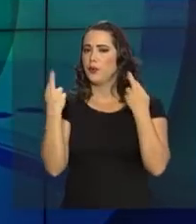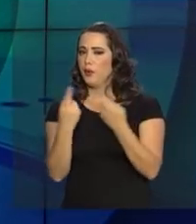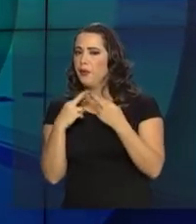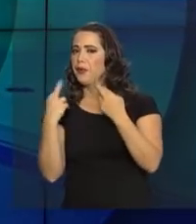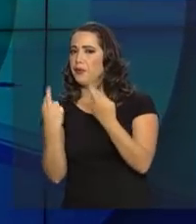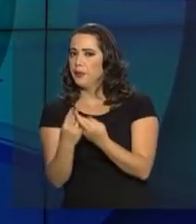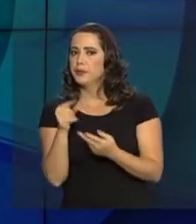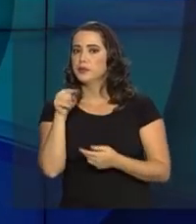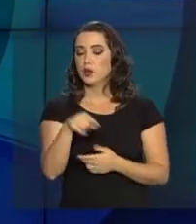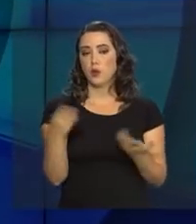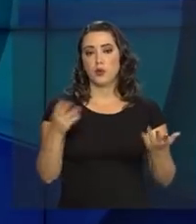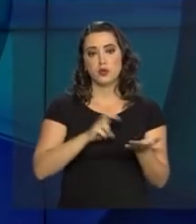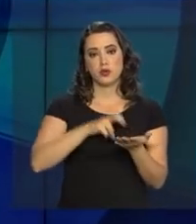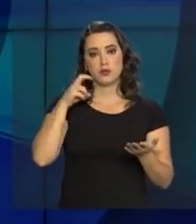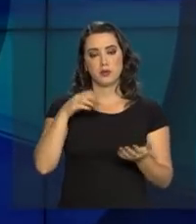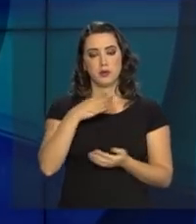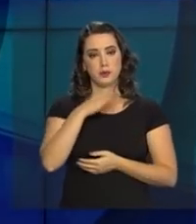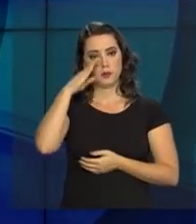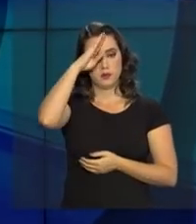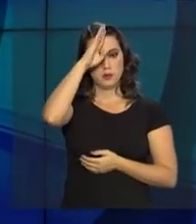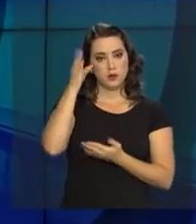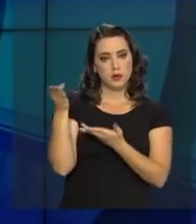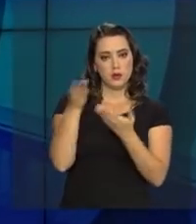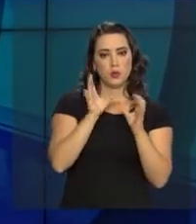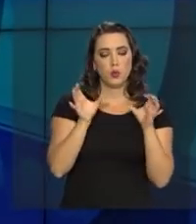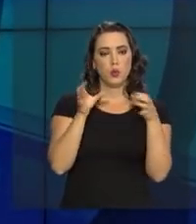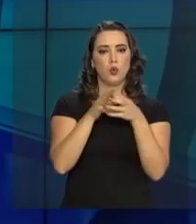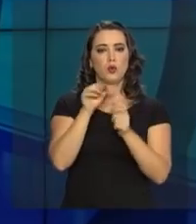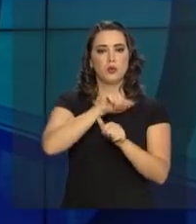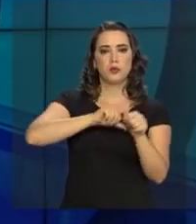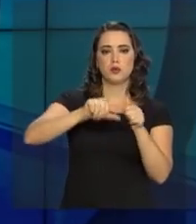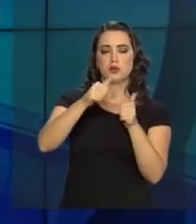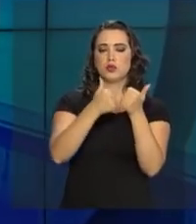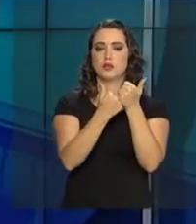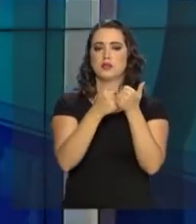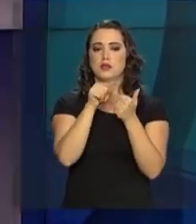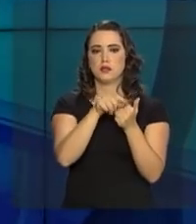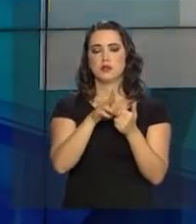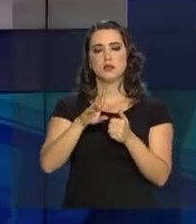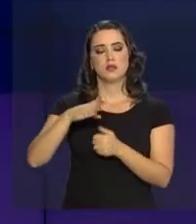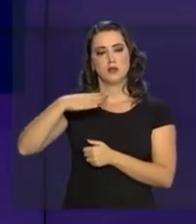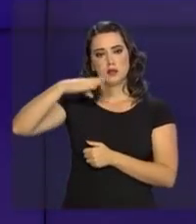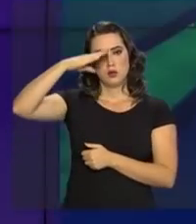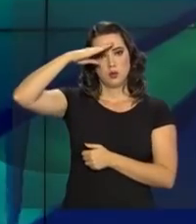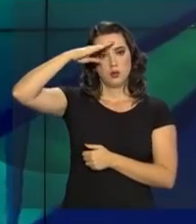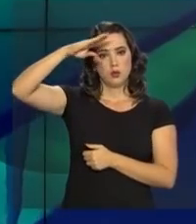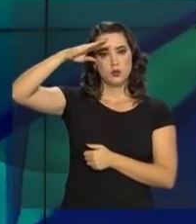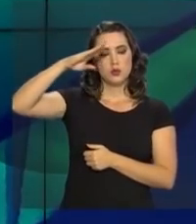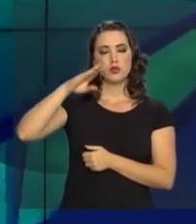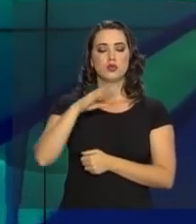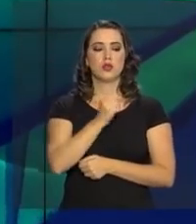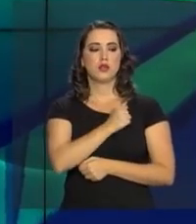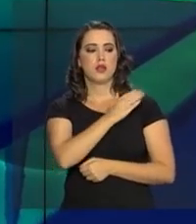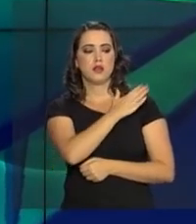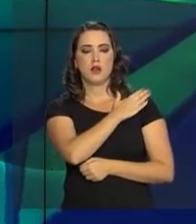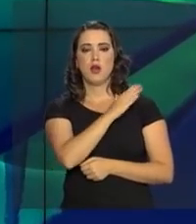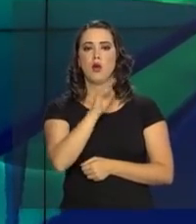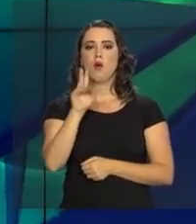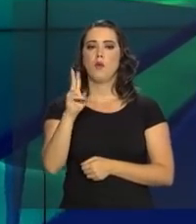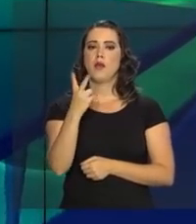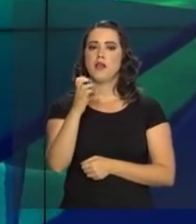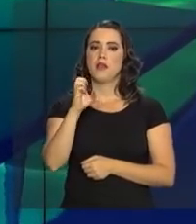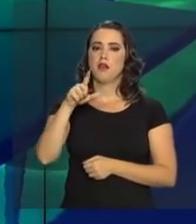Bolsonaro recebeu membros do grupo de transição. O general Augusto Heleno, que vai assumir o gabinete de segurança